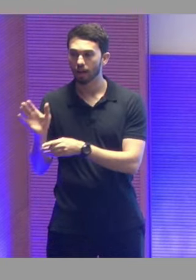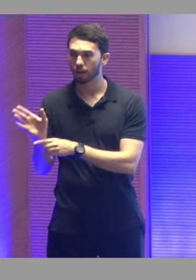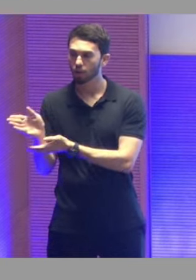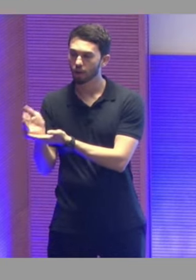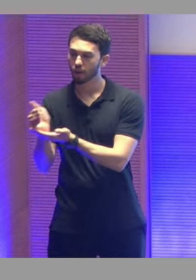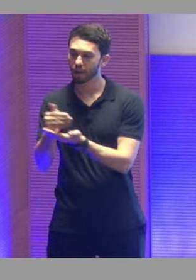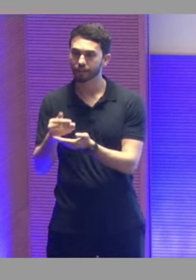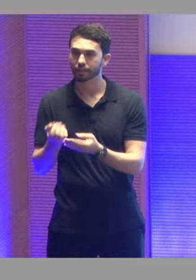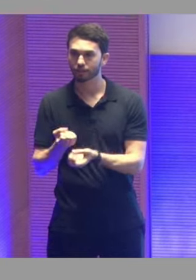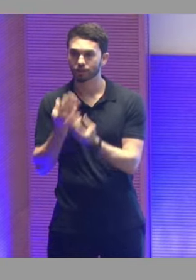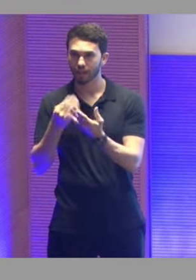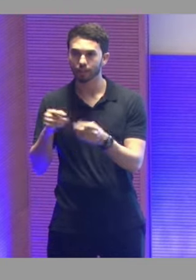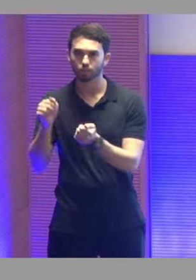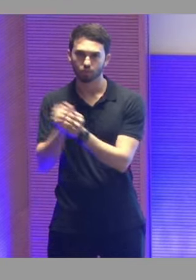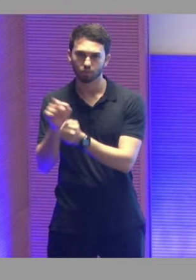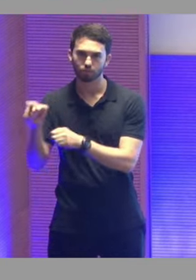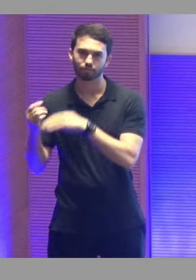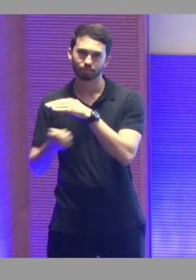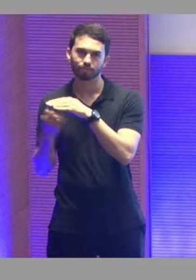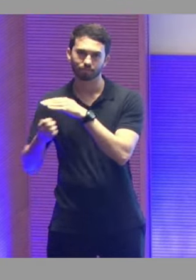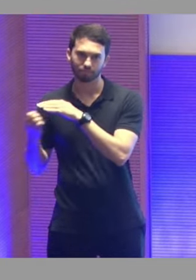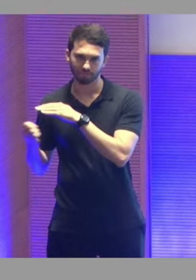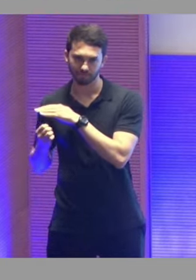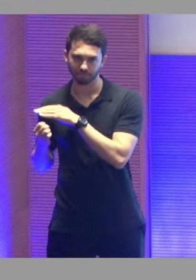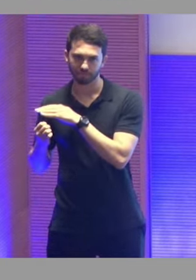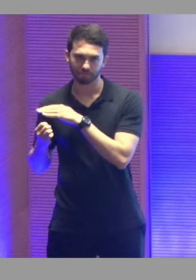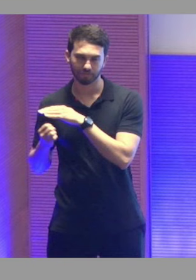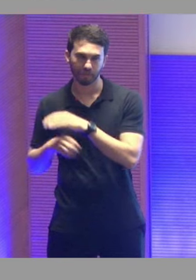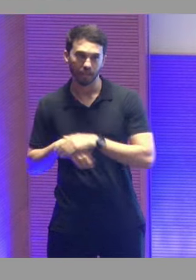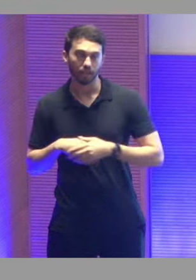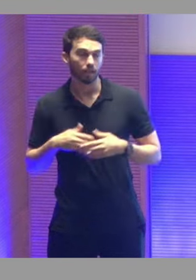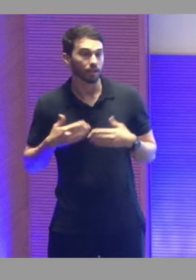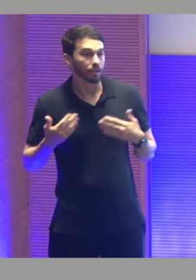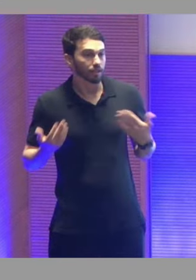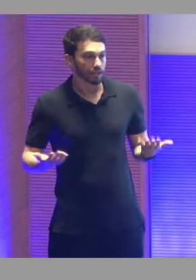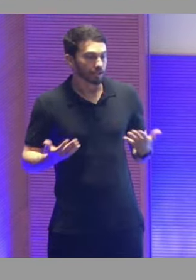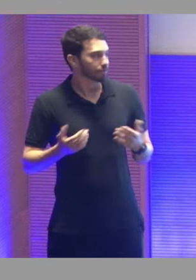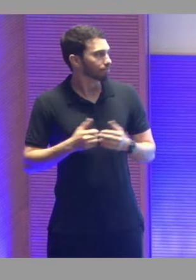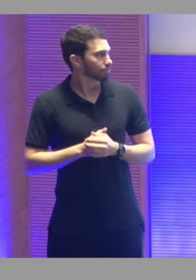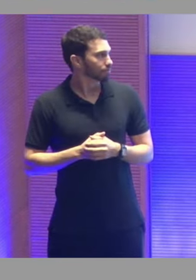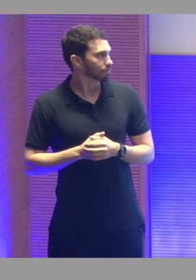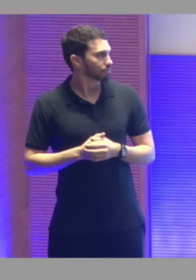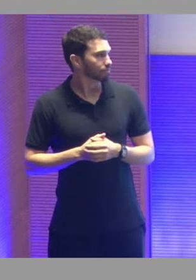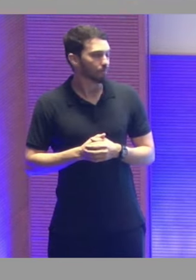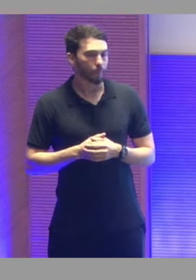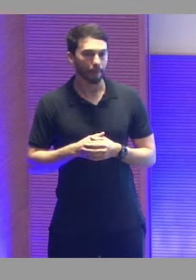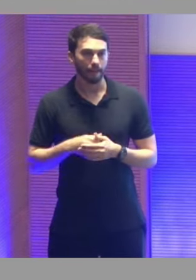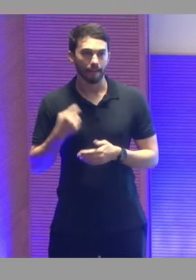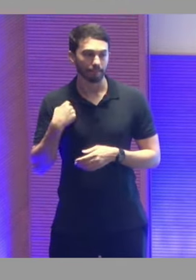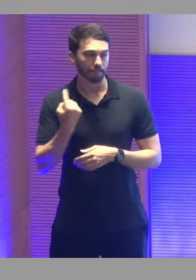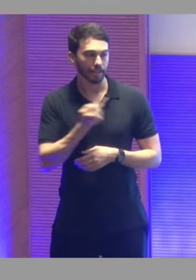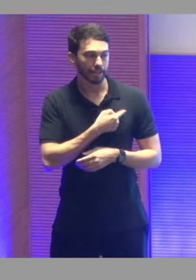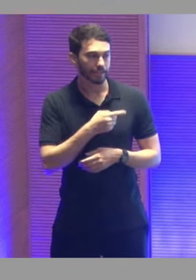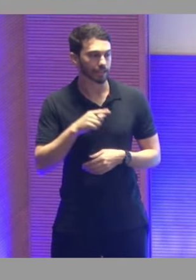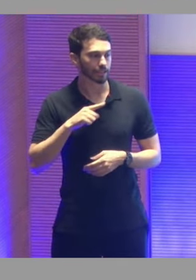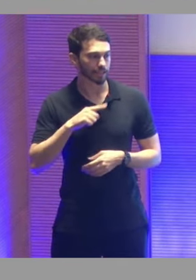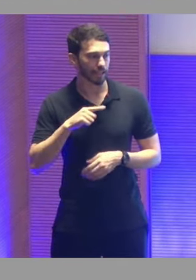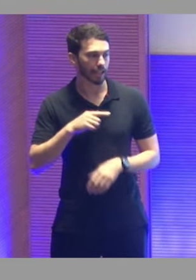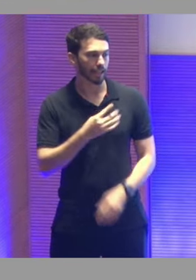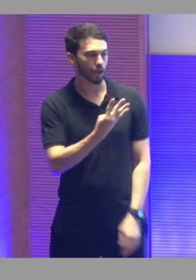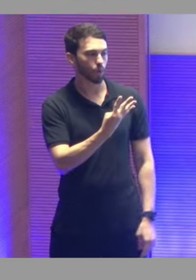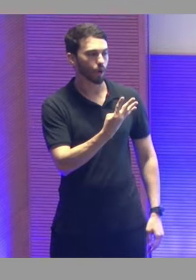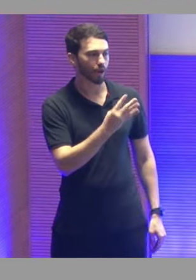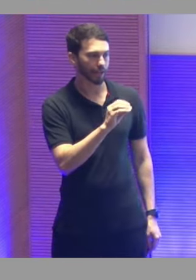dados junto às organizações bom eh nós recebemos